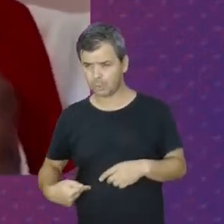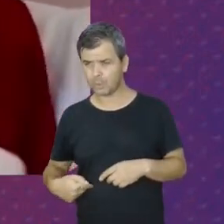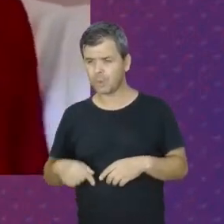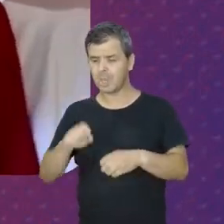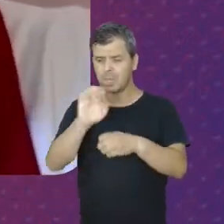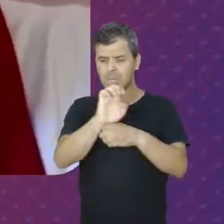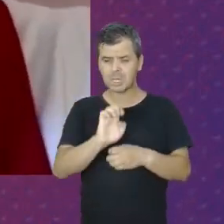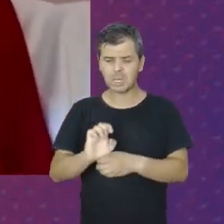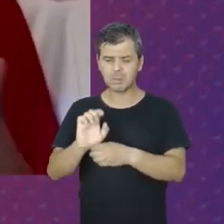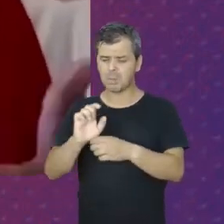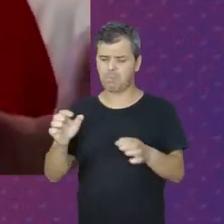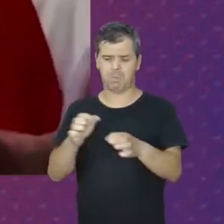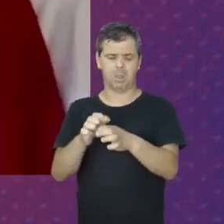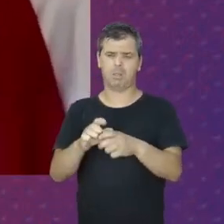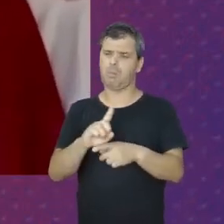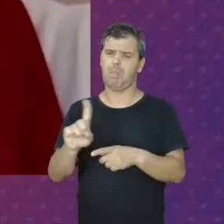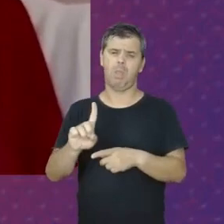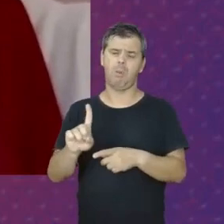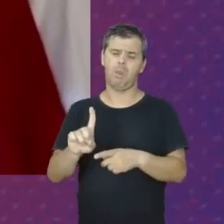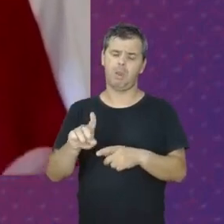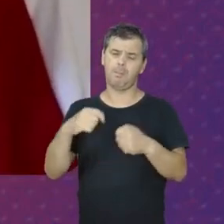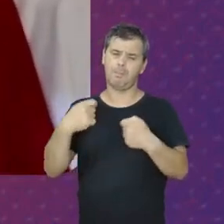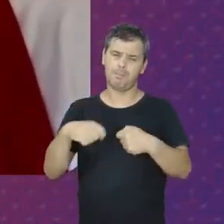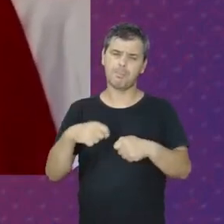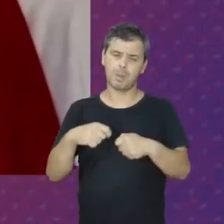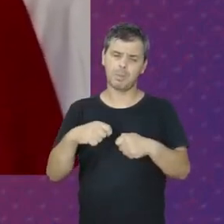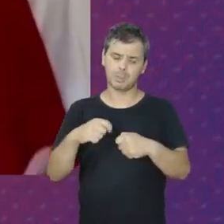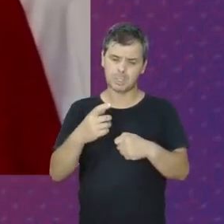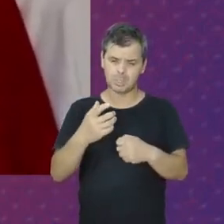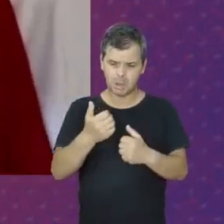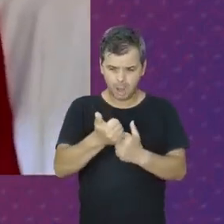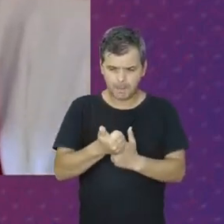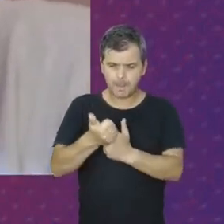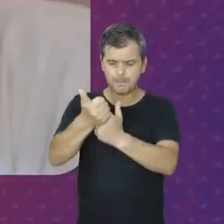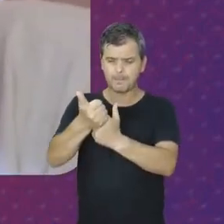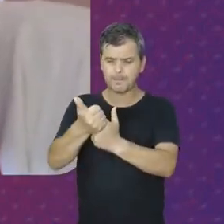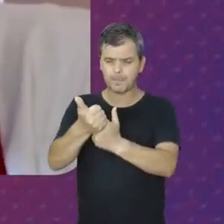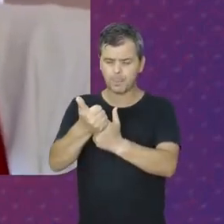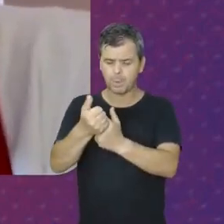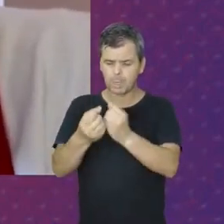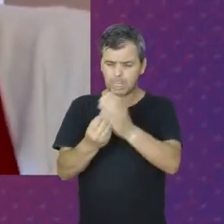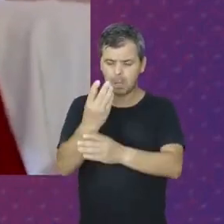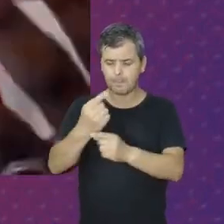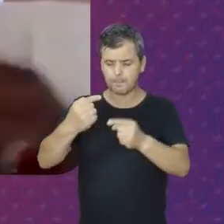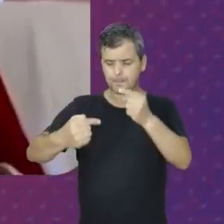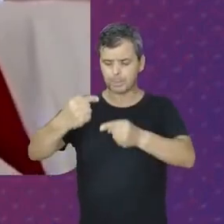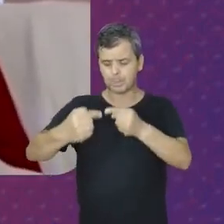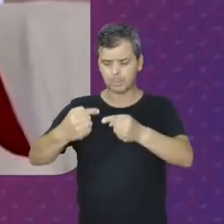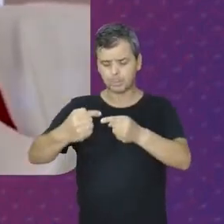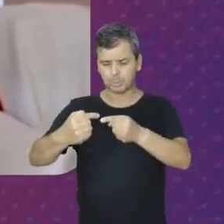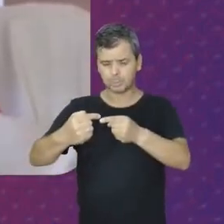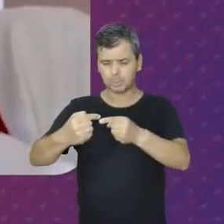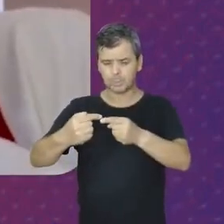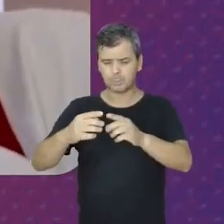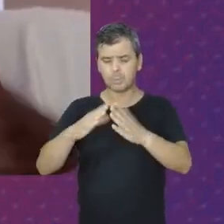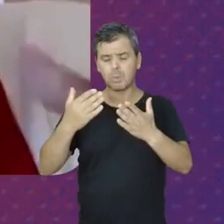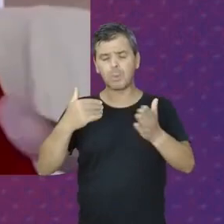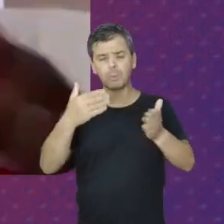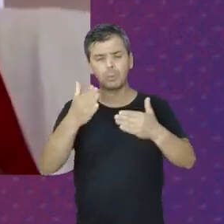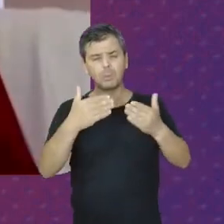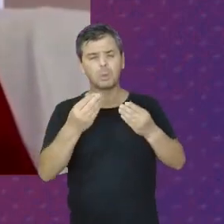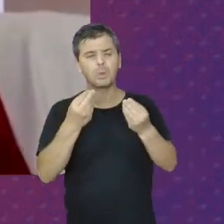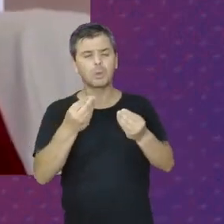Estado, que não pode ser mínimo, ele precisa abraçar políticas públicas. Então, vamos conversar